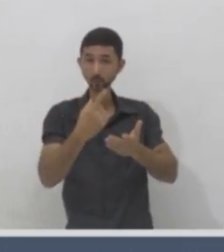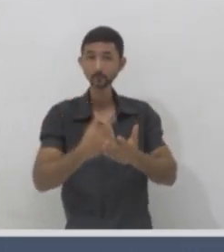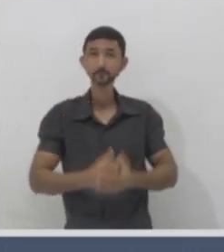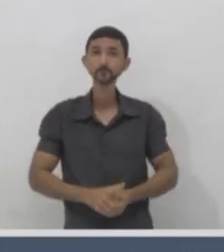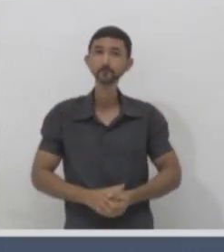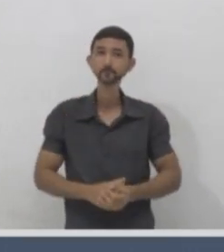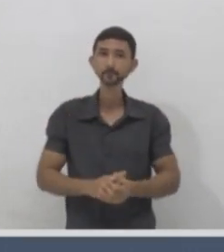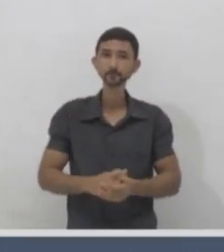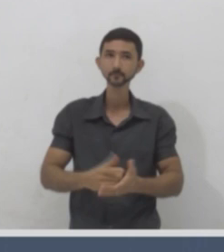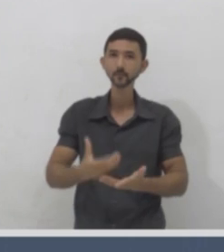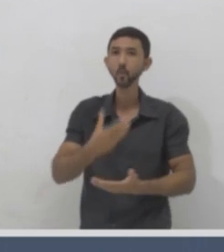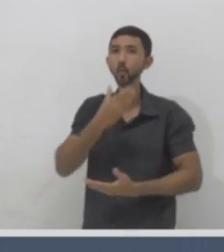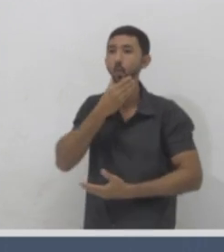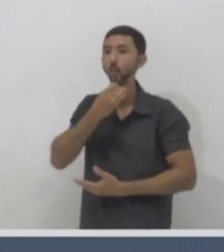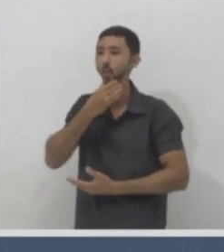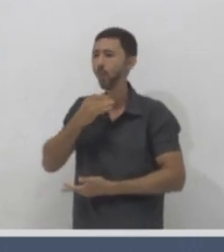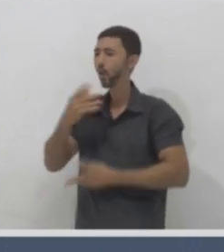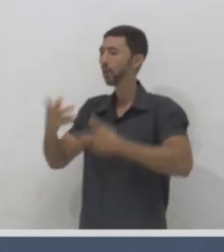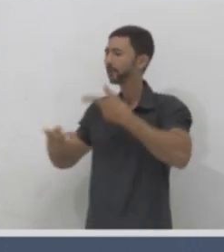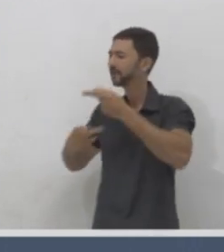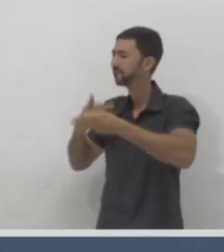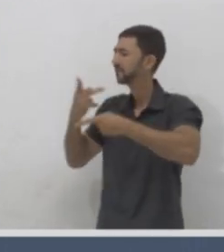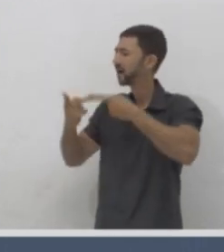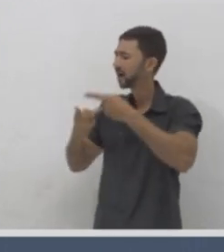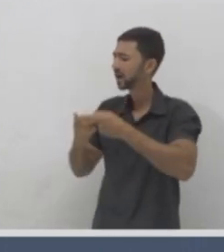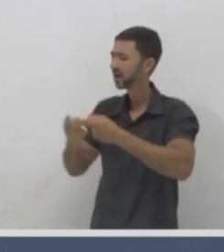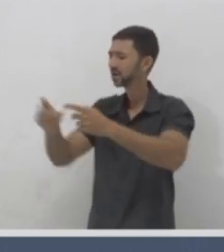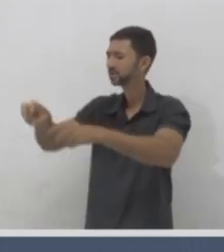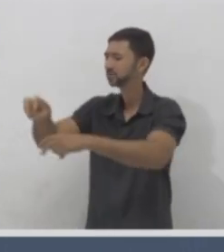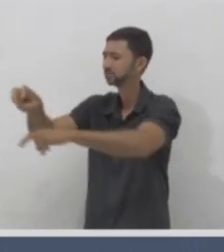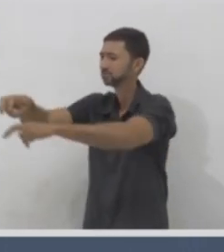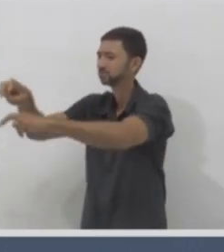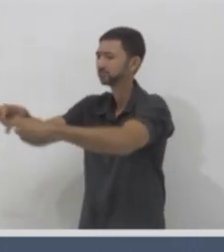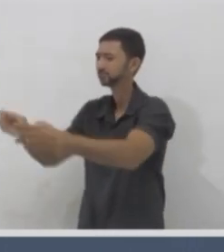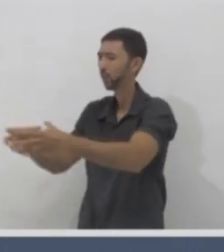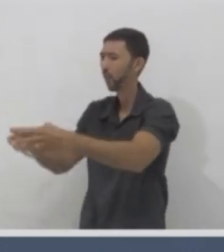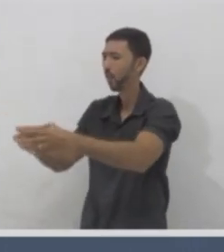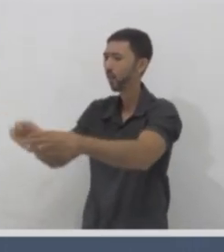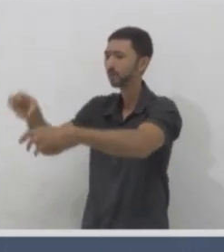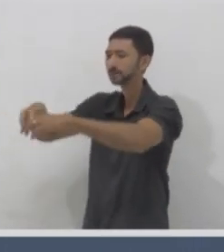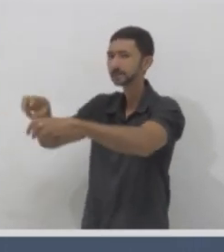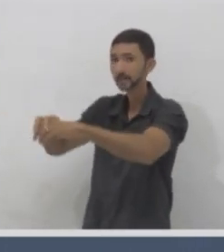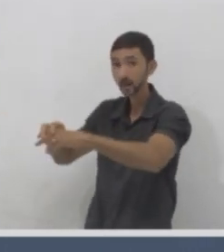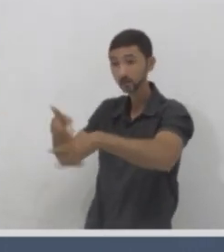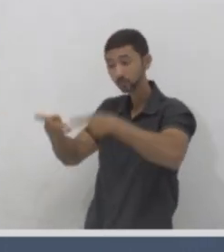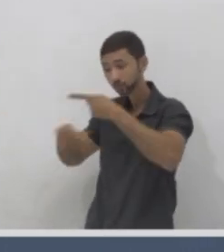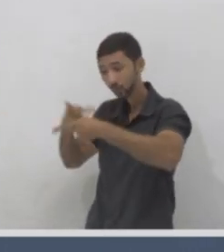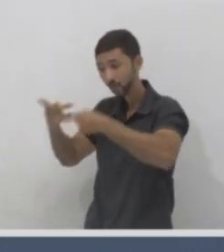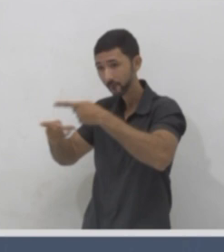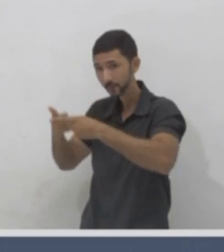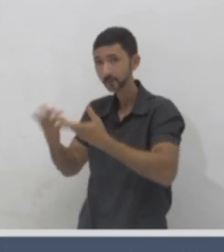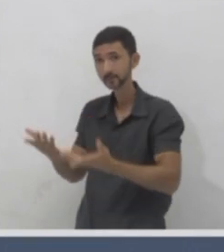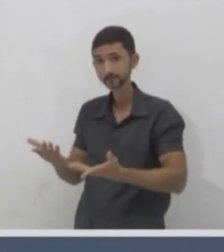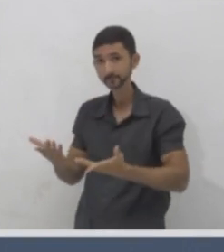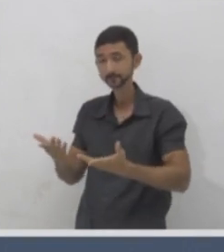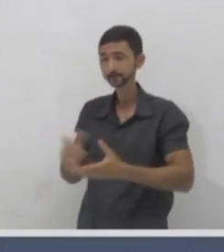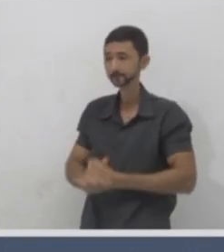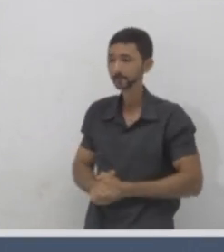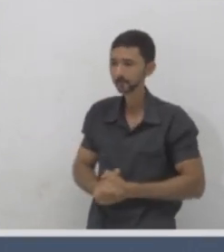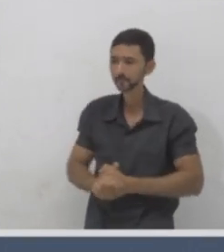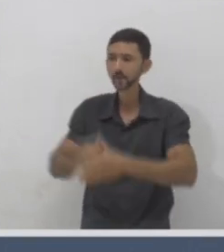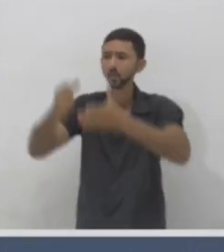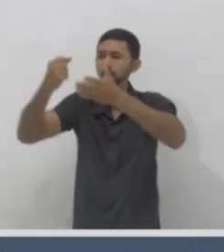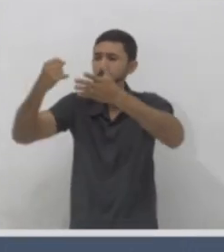que o rapaz está mega empolgado contando uma história aí para um grupo de amigos. Isso é a narrativa, gente. A narrativa,